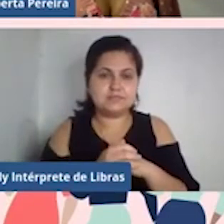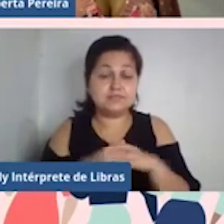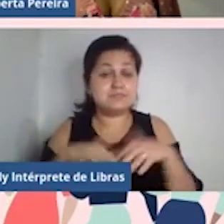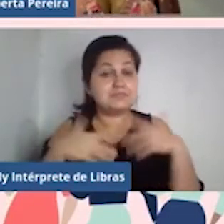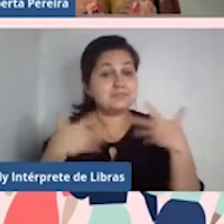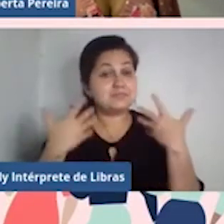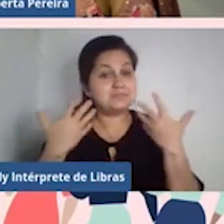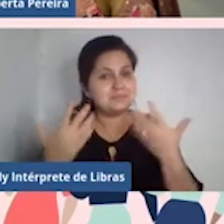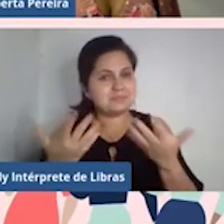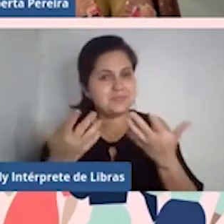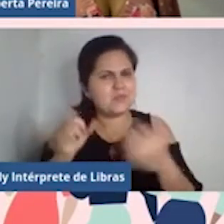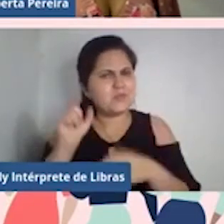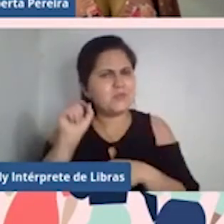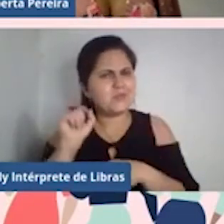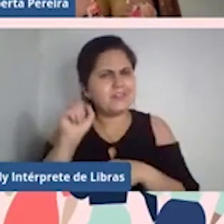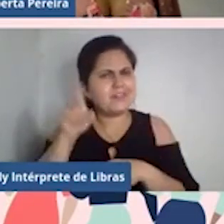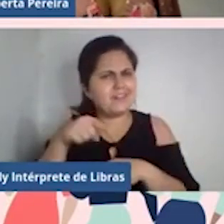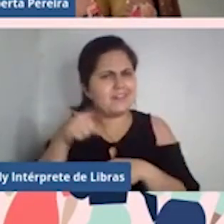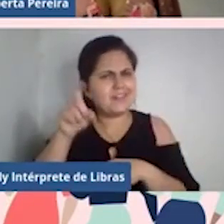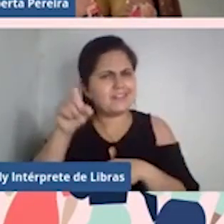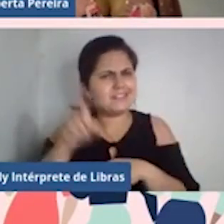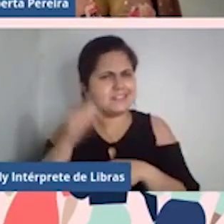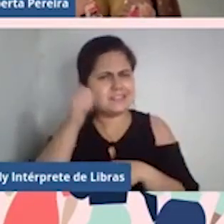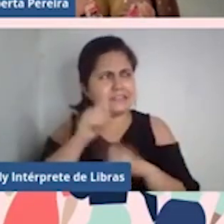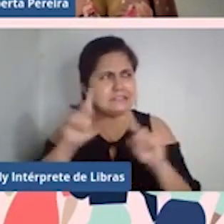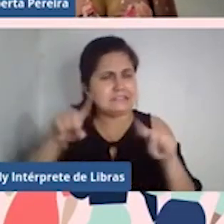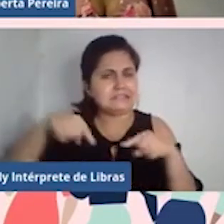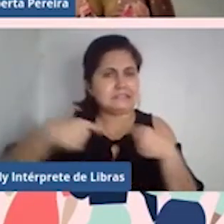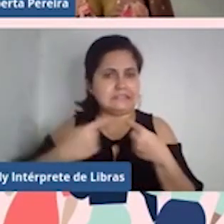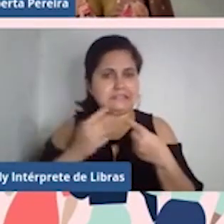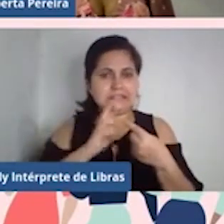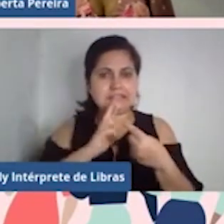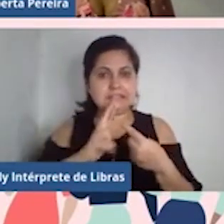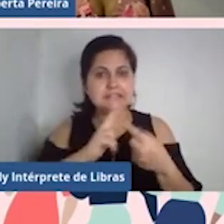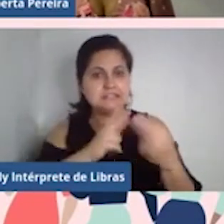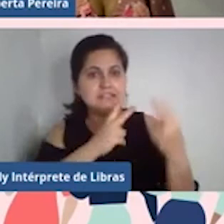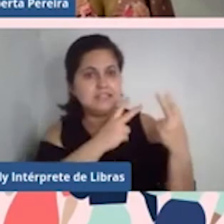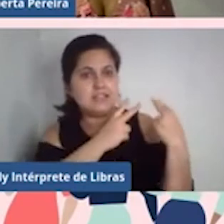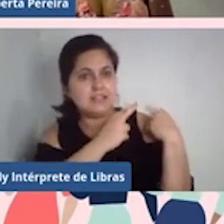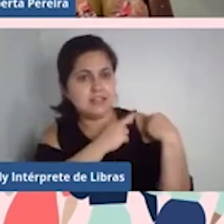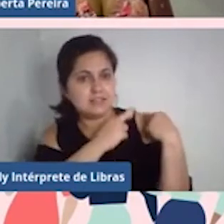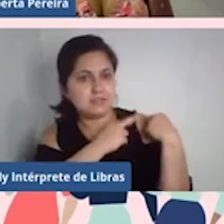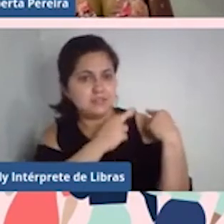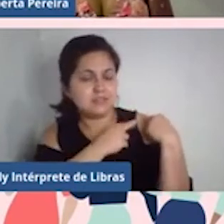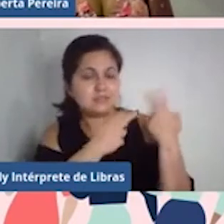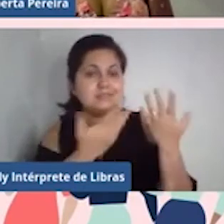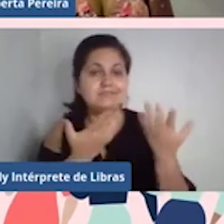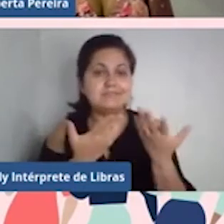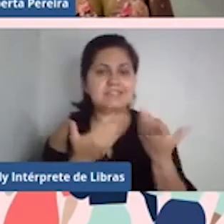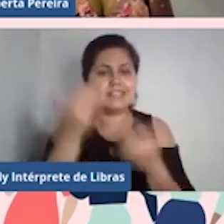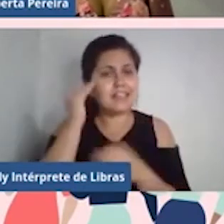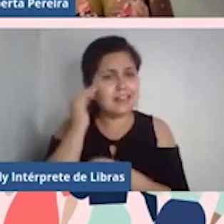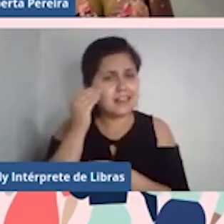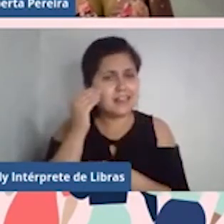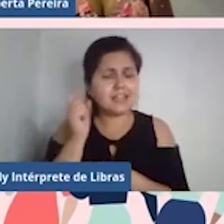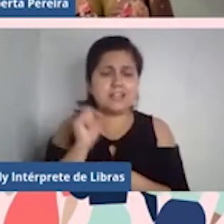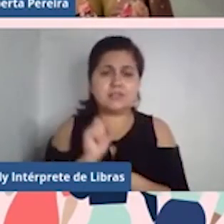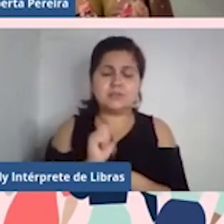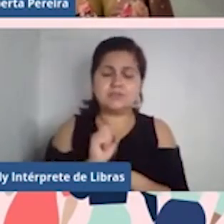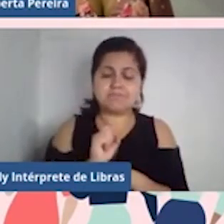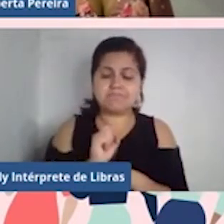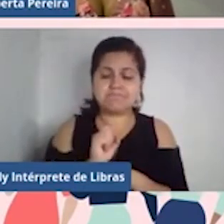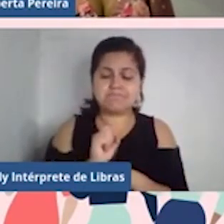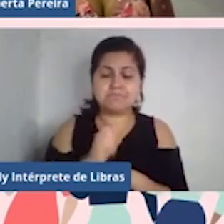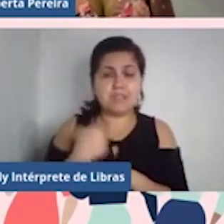Então, o que é ser mulher, né? Que desafio responder e que responsabilidade, né? Mas eu acho que entendo que